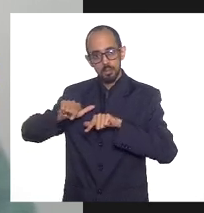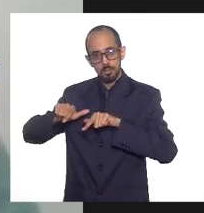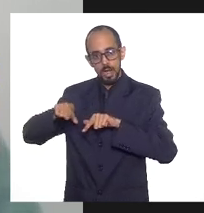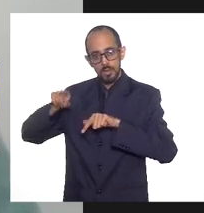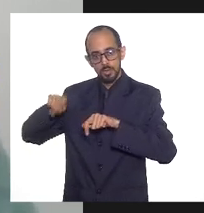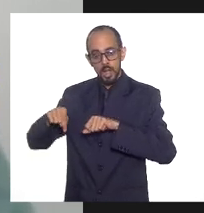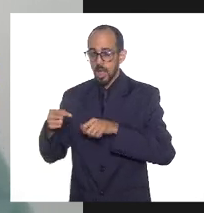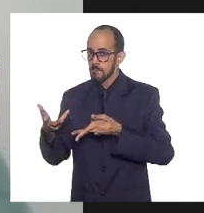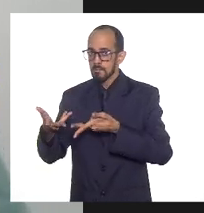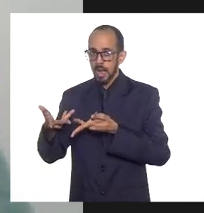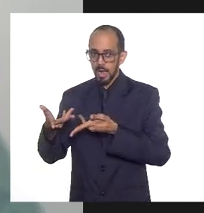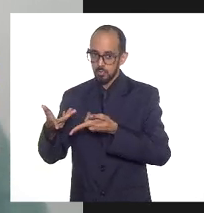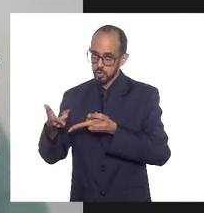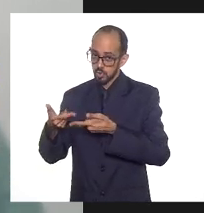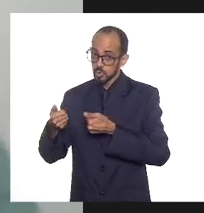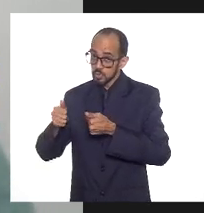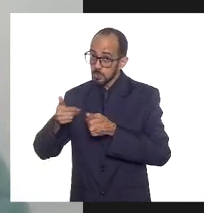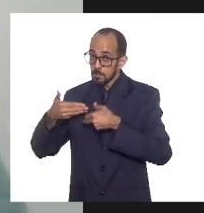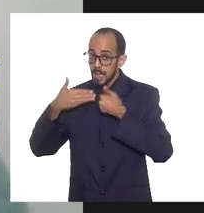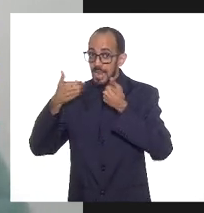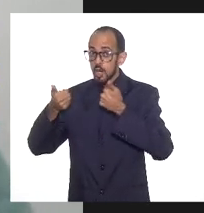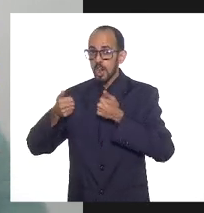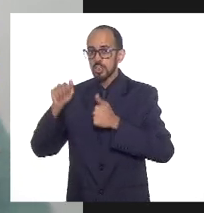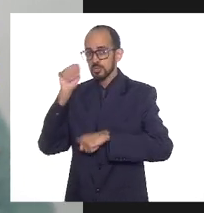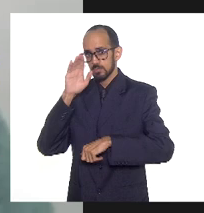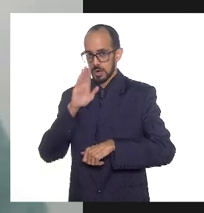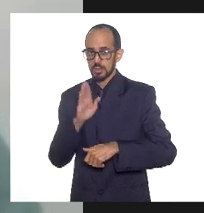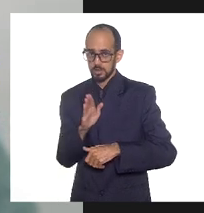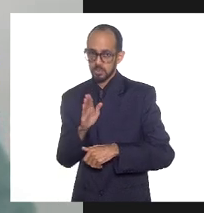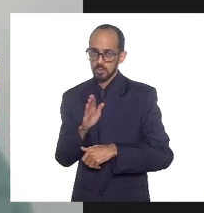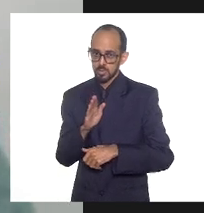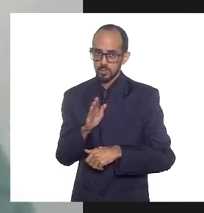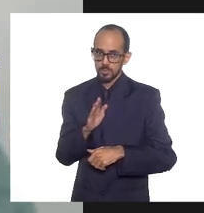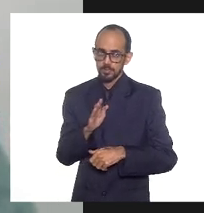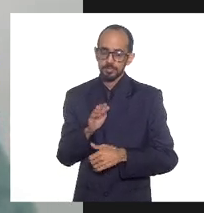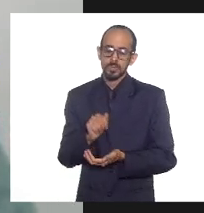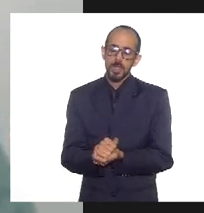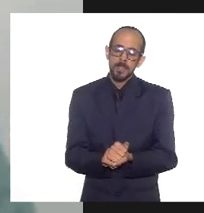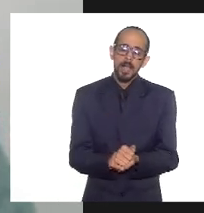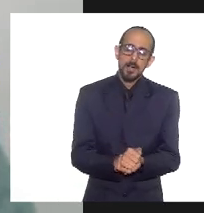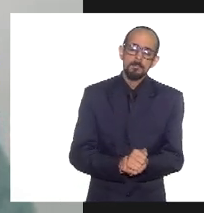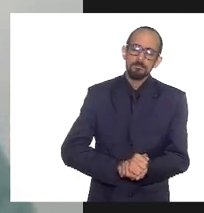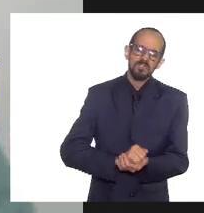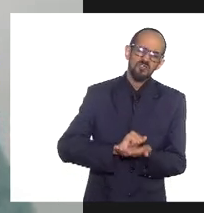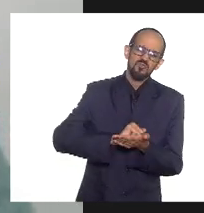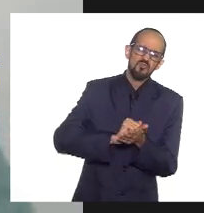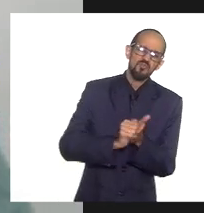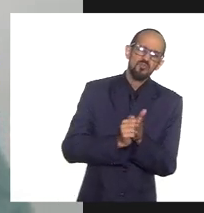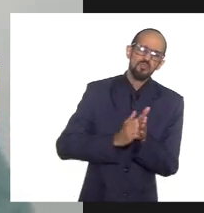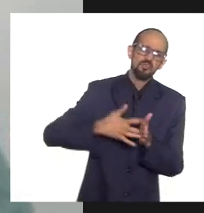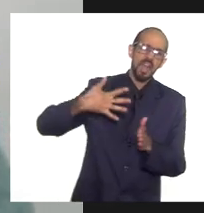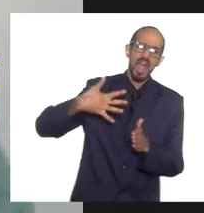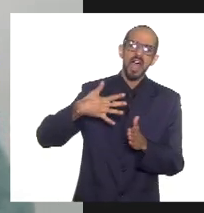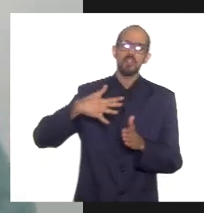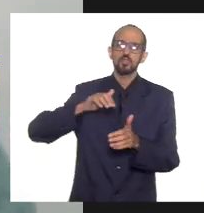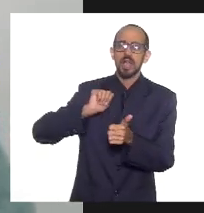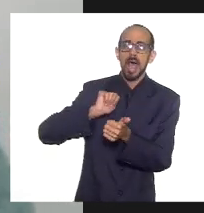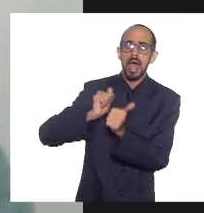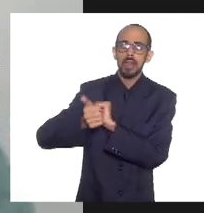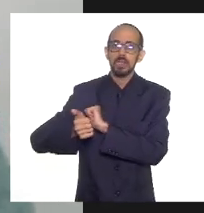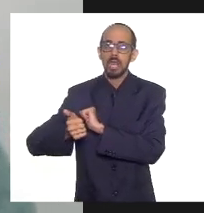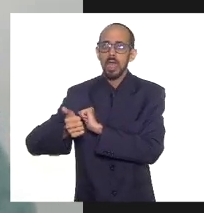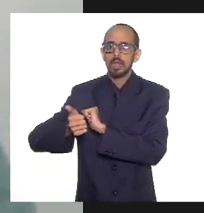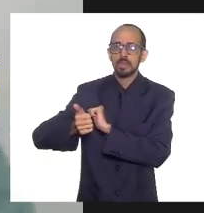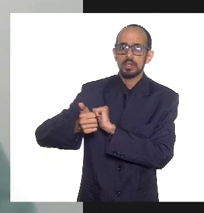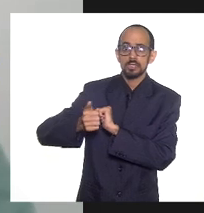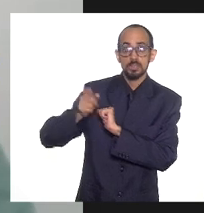são excepcionais, uma das melhores do Brasil. Diversos atletas oriundos de instituto